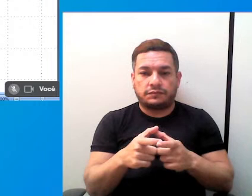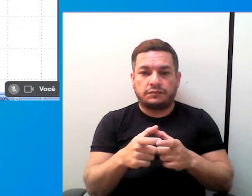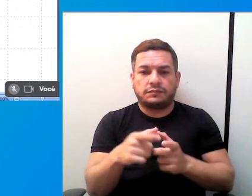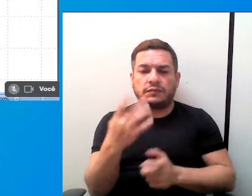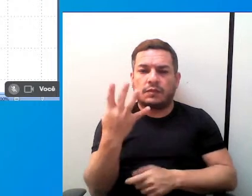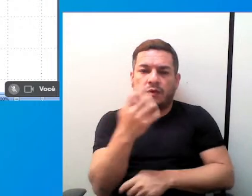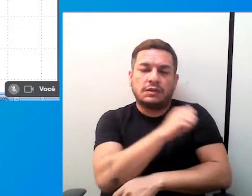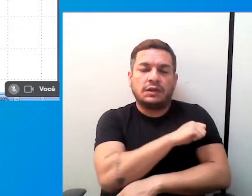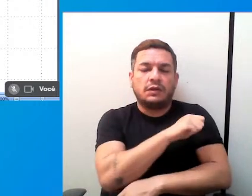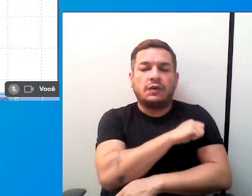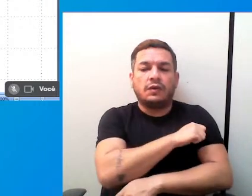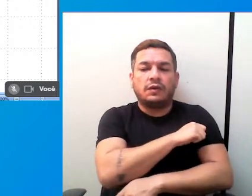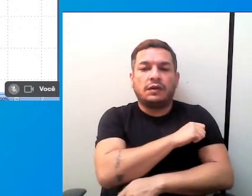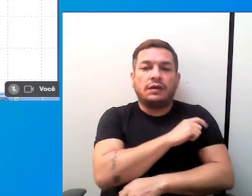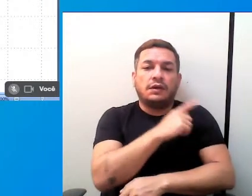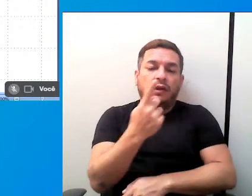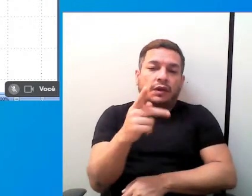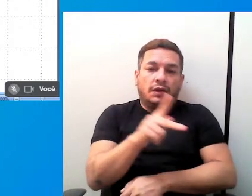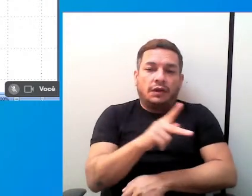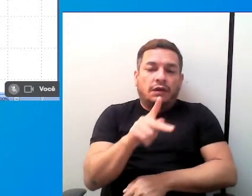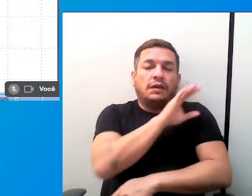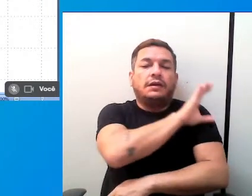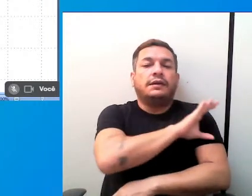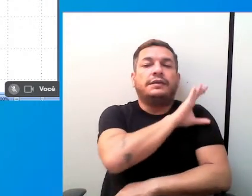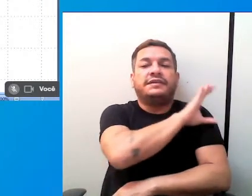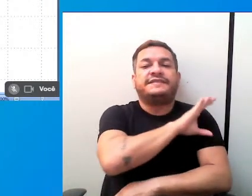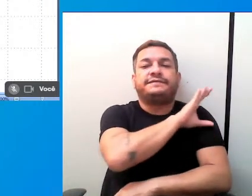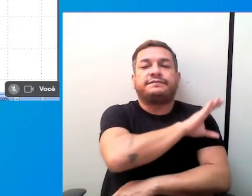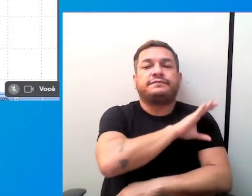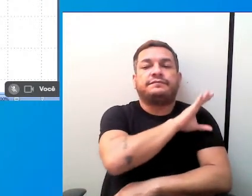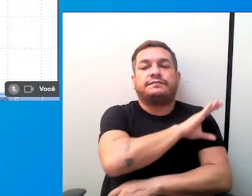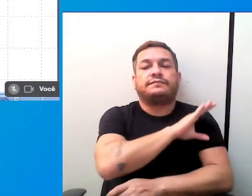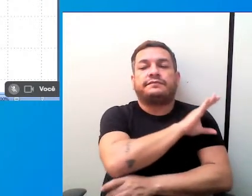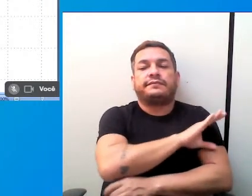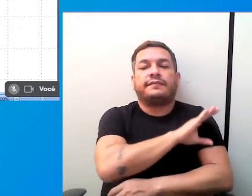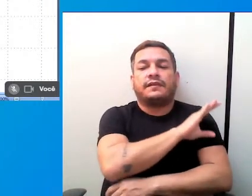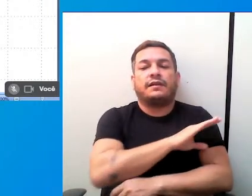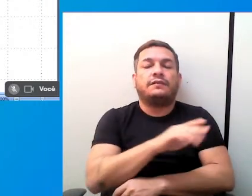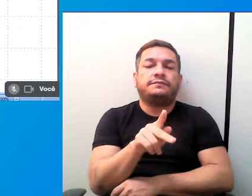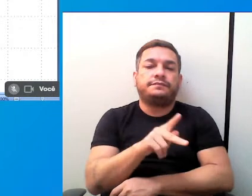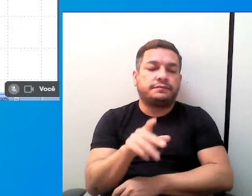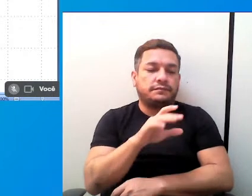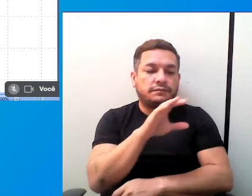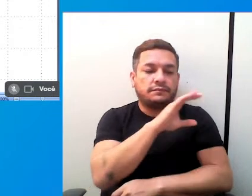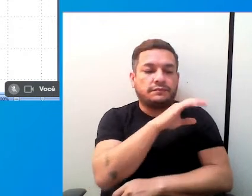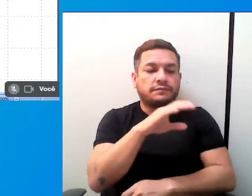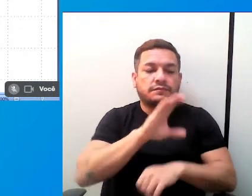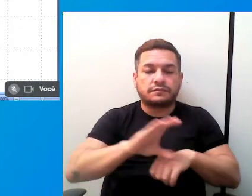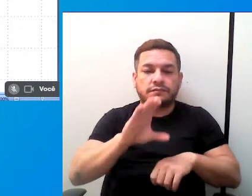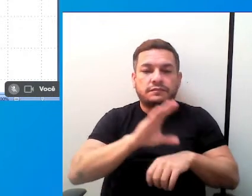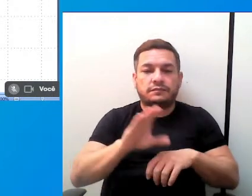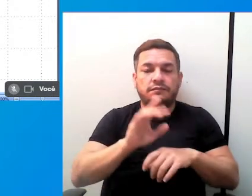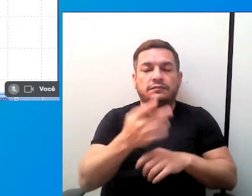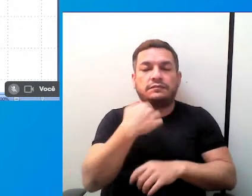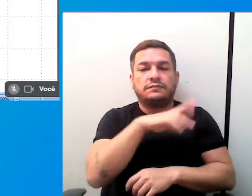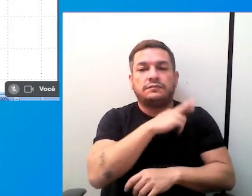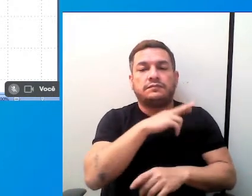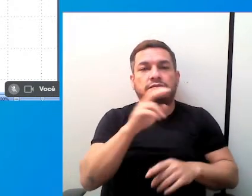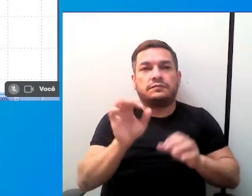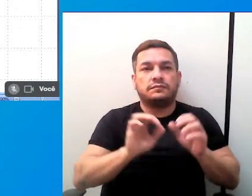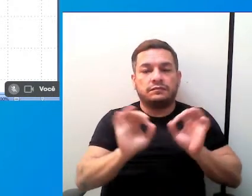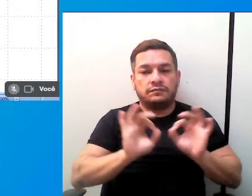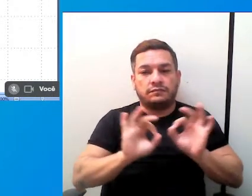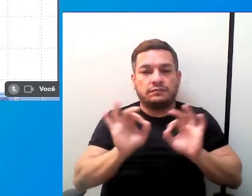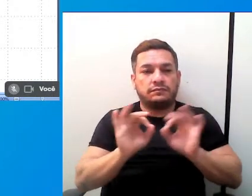4 alunos e um professor coordenador. Um professor do curso é responsável por coordenar esses 4